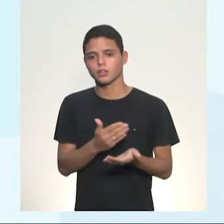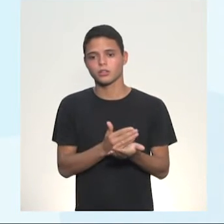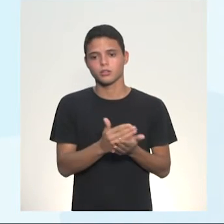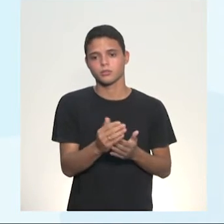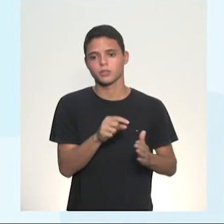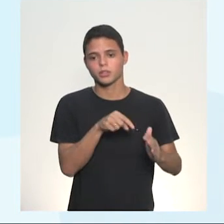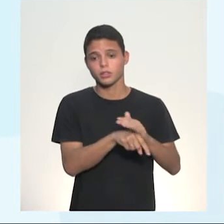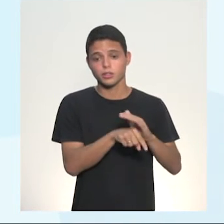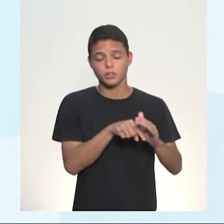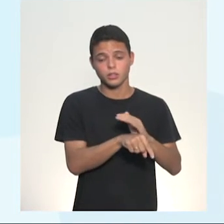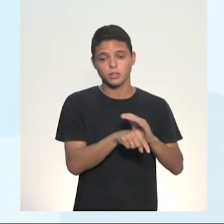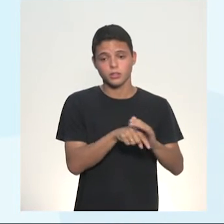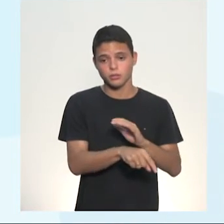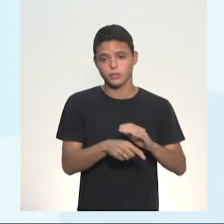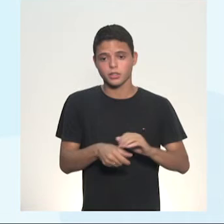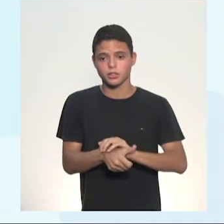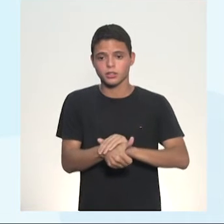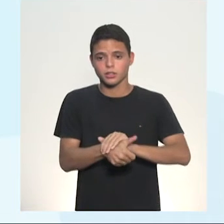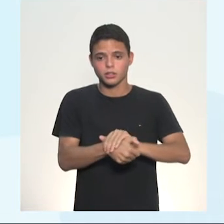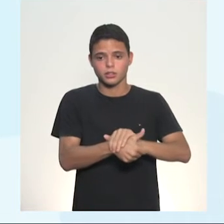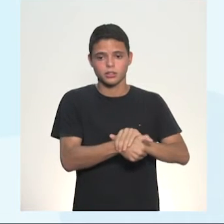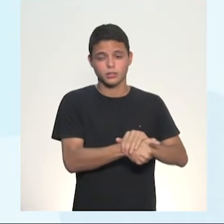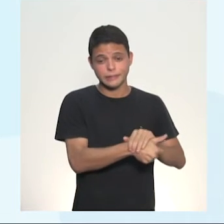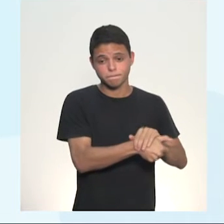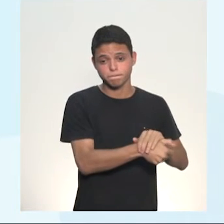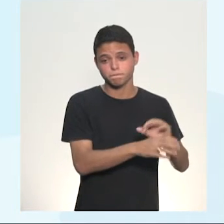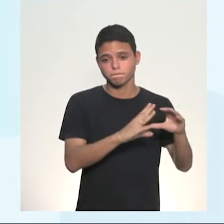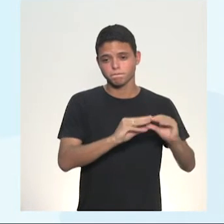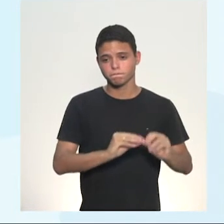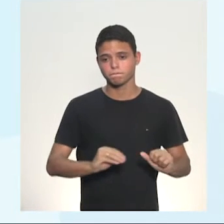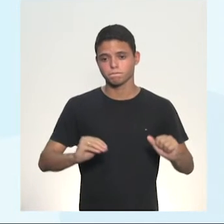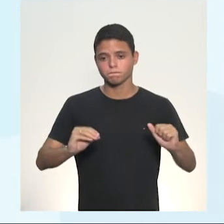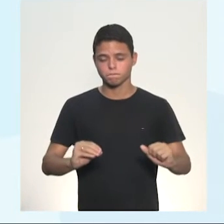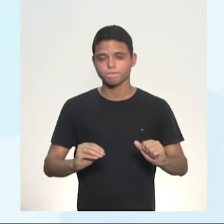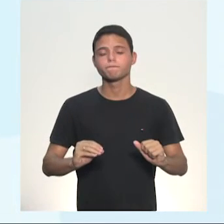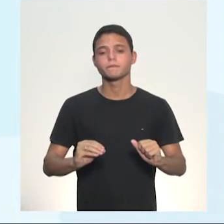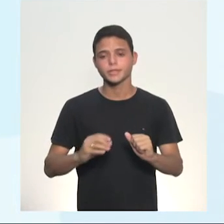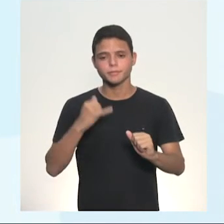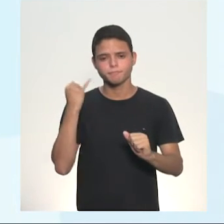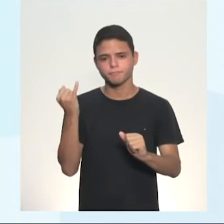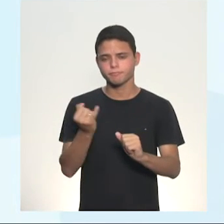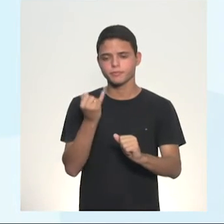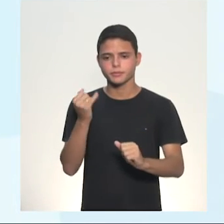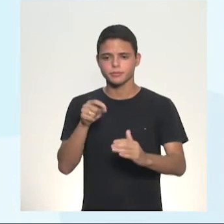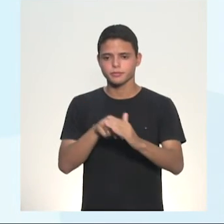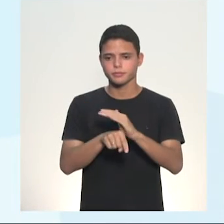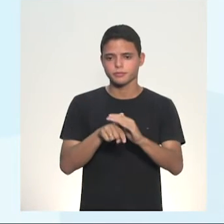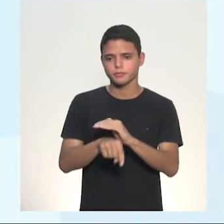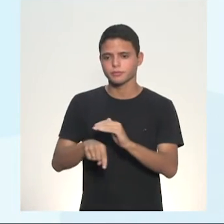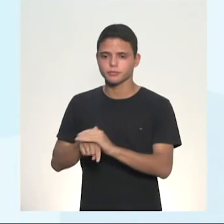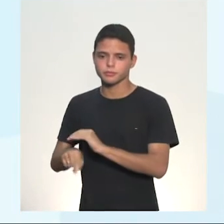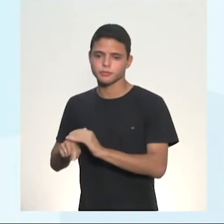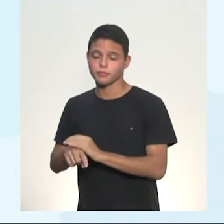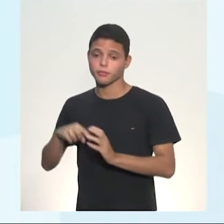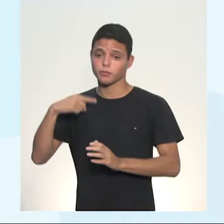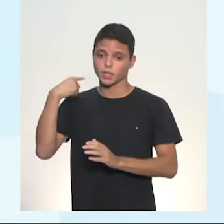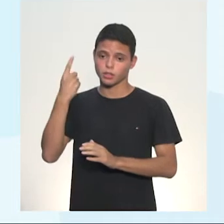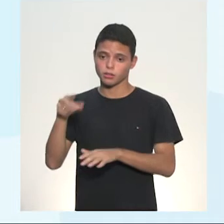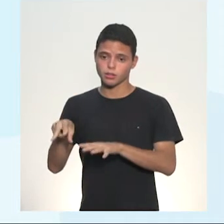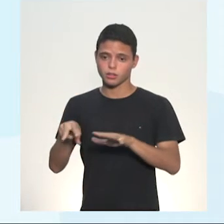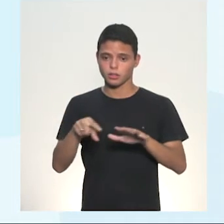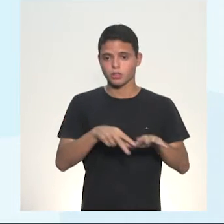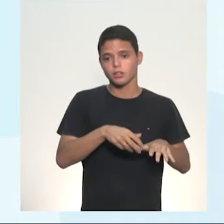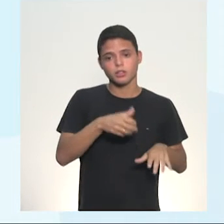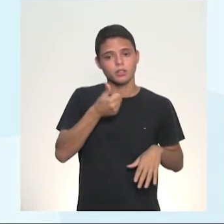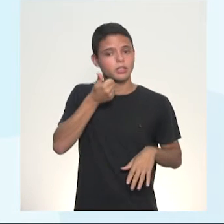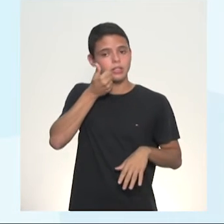tartarugas. Essa pesquisa será fundamental para a produção de um artigo de divulgação científica, que será na última aula dessa sequência, ou seja, na semana que vem, na